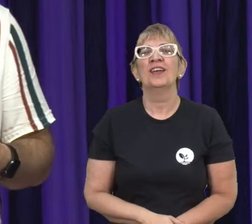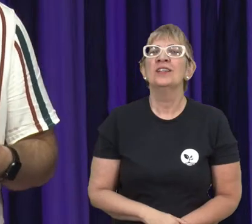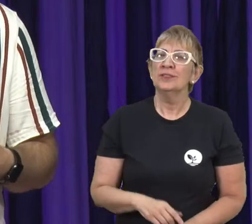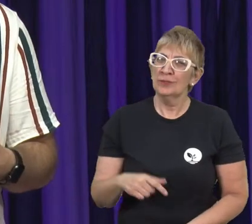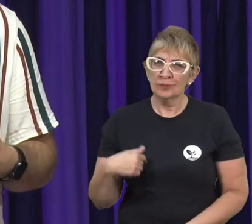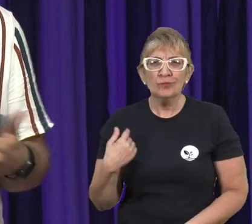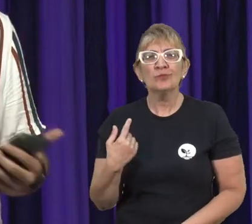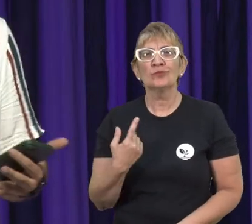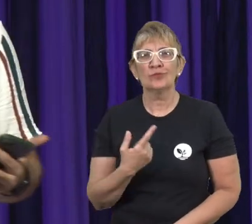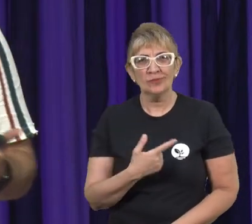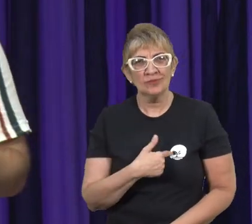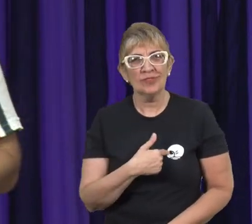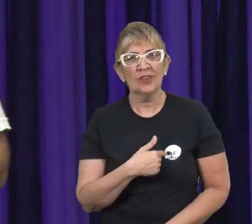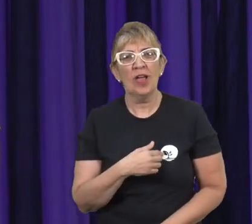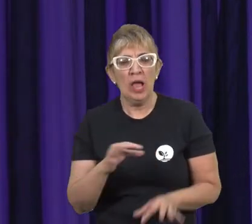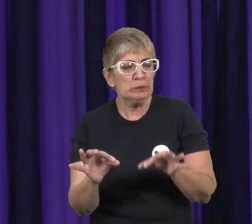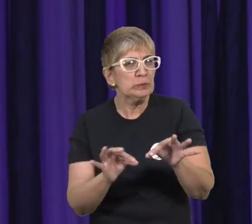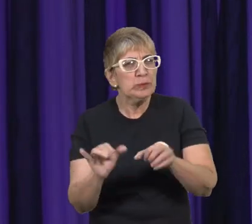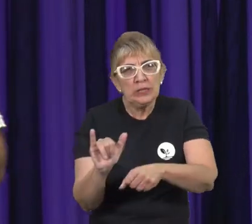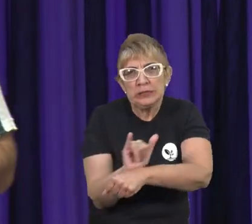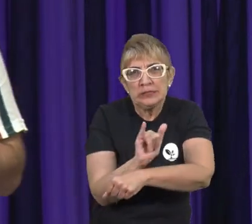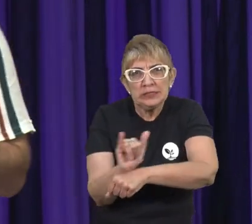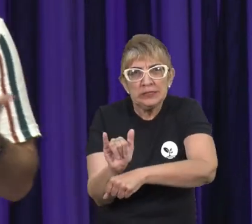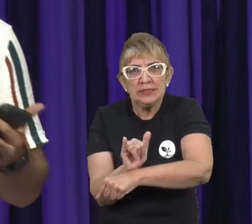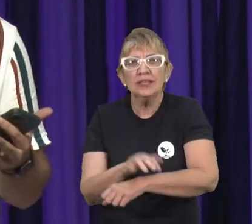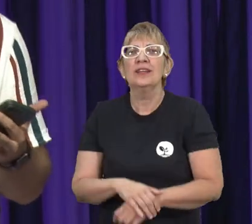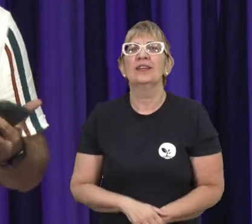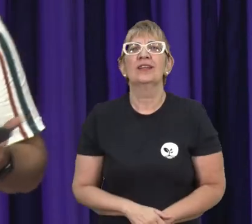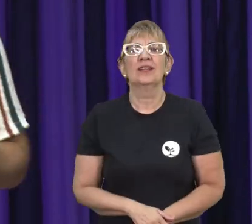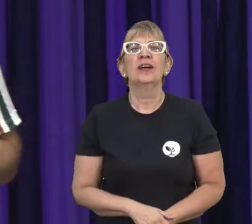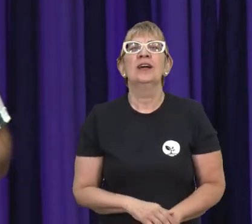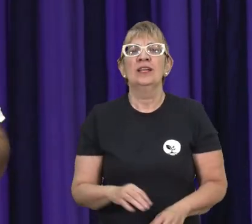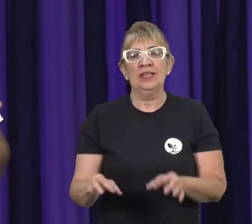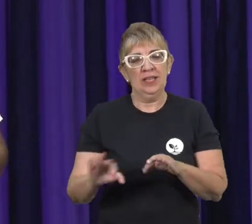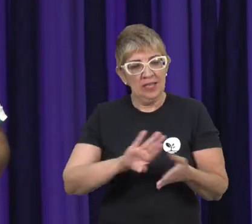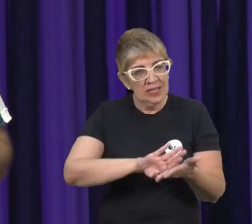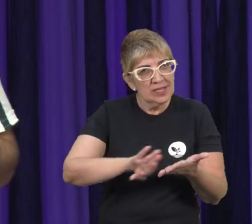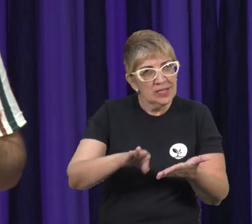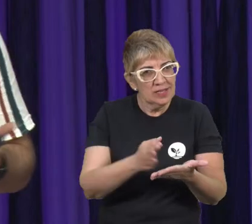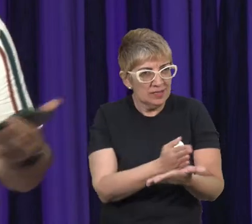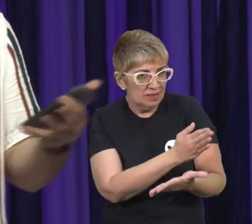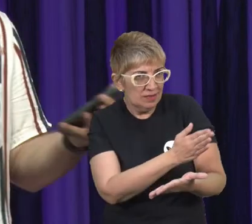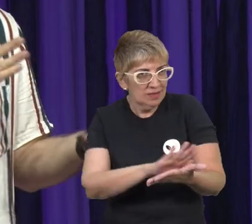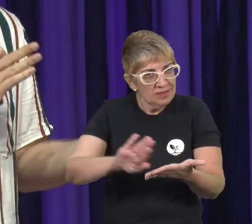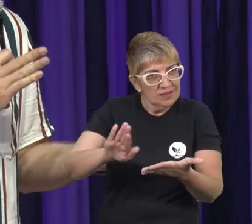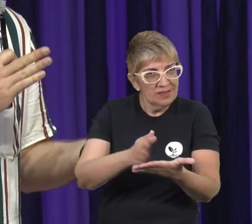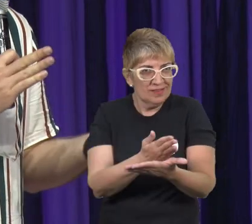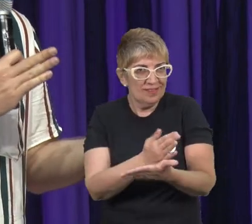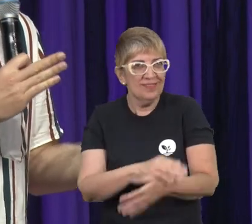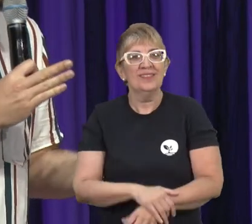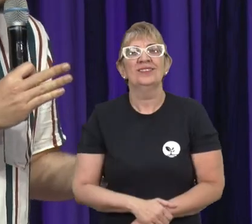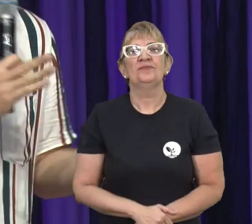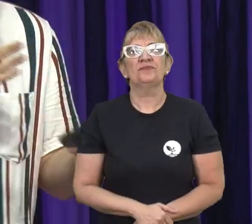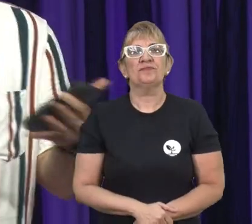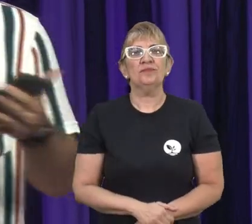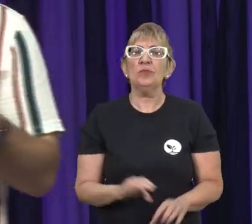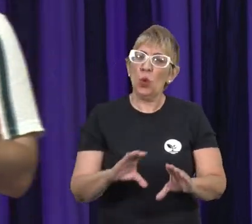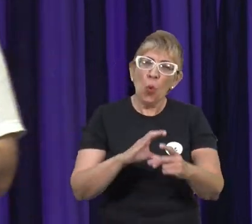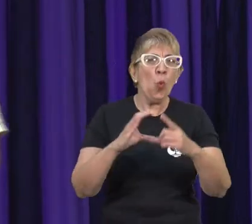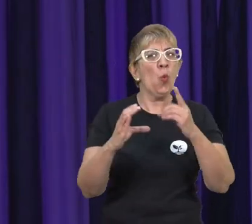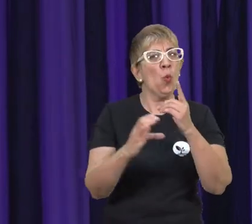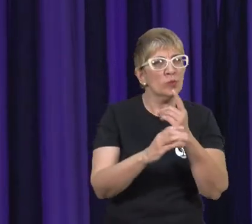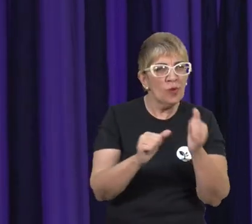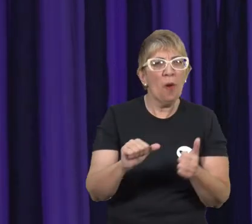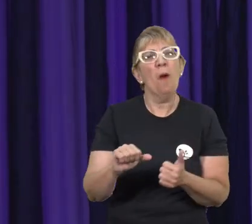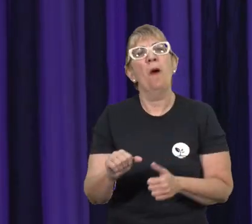por estratégia mesmo, nós costumamos separar a nossa igreja. Você pode perceber que nós temos o culto dos nossos bebês,